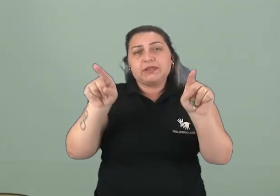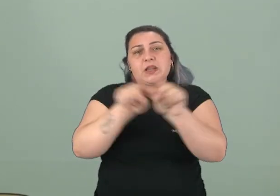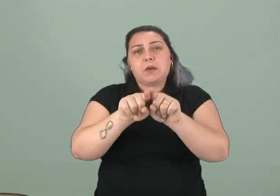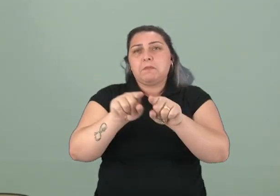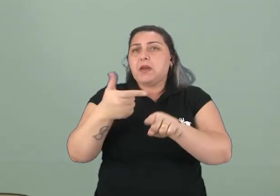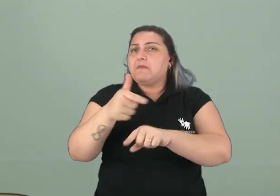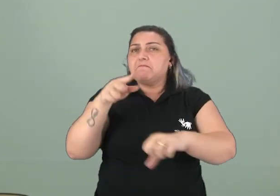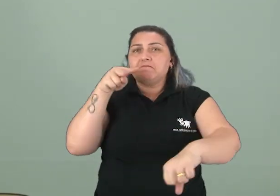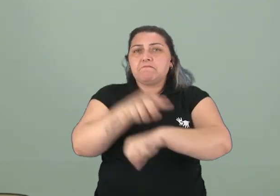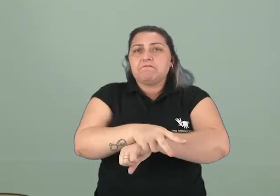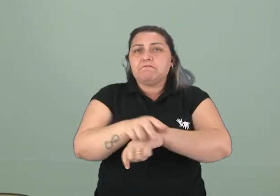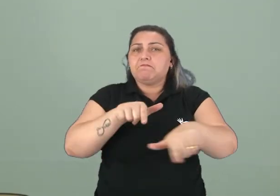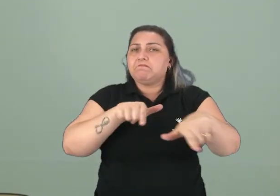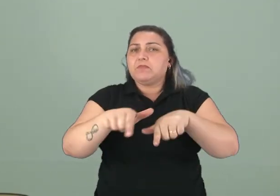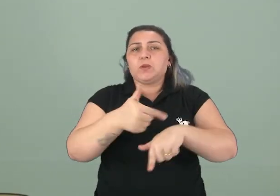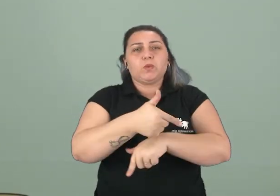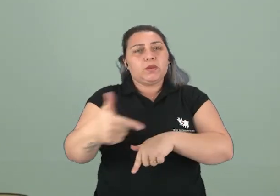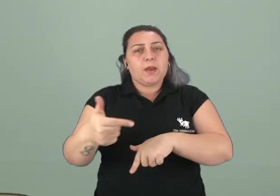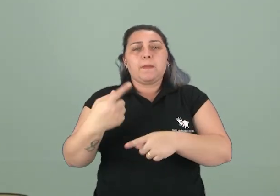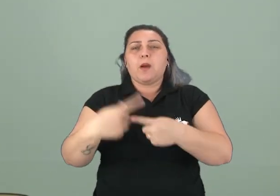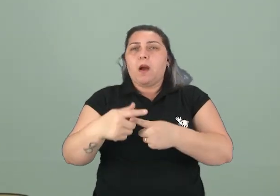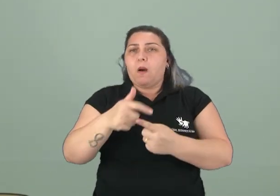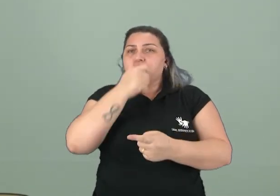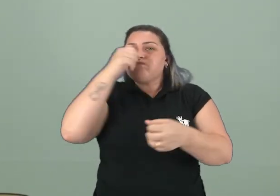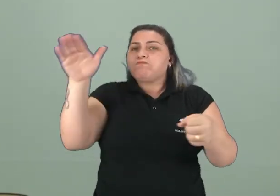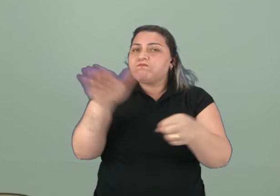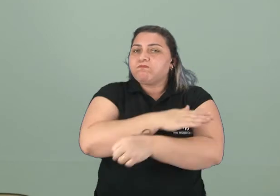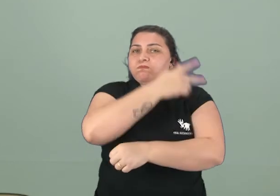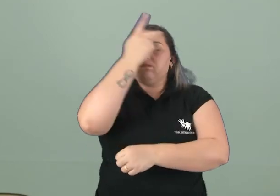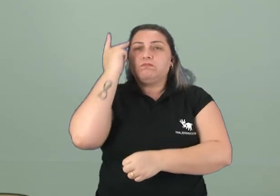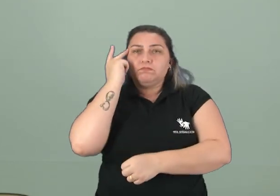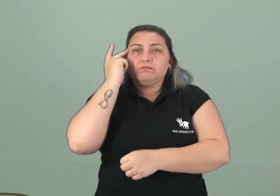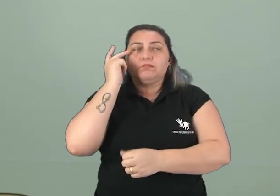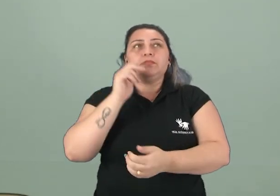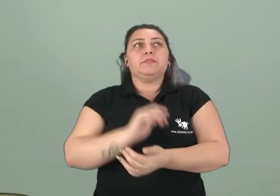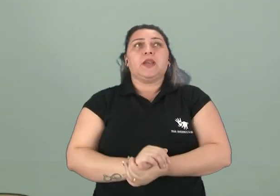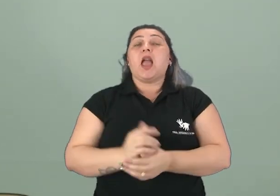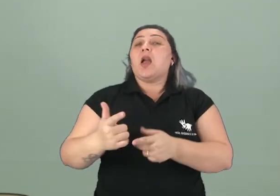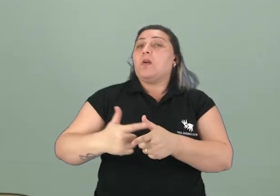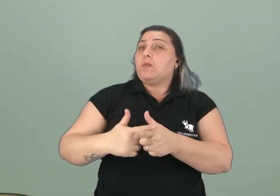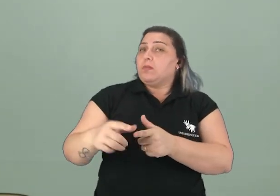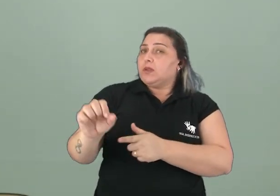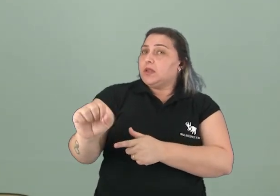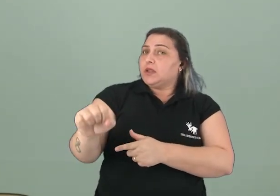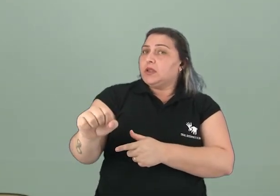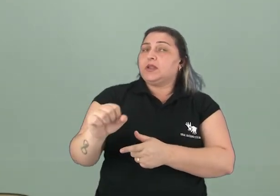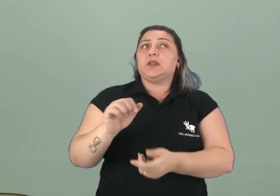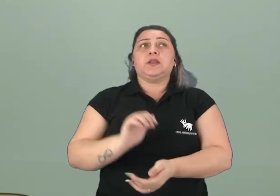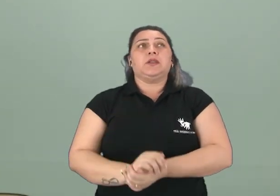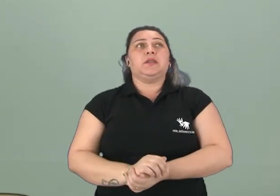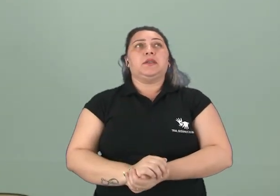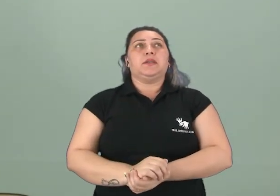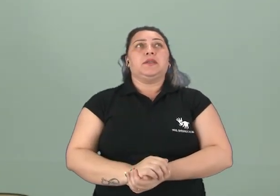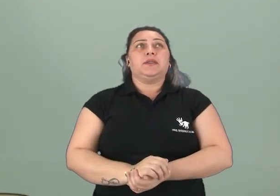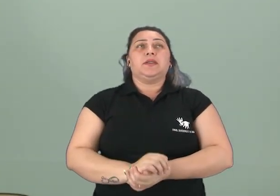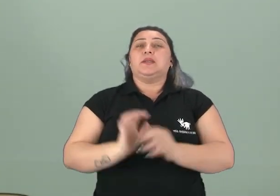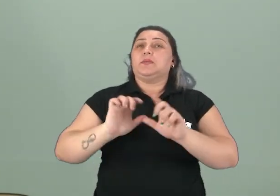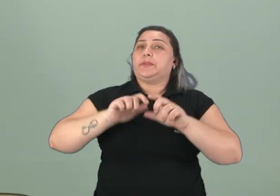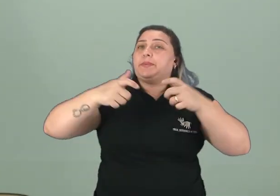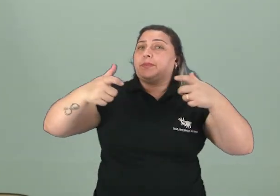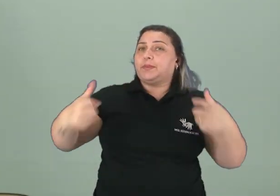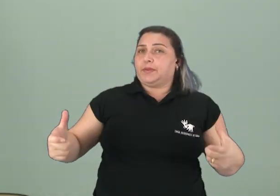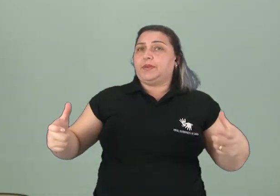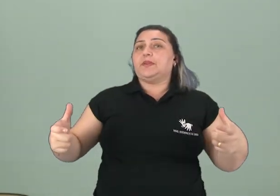emprego é suficiente, porque tem muitas pessoas, tá? Então, é um problema sim, decorrente desse